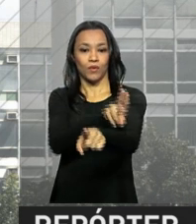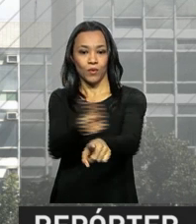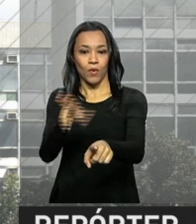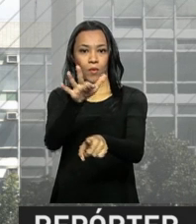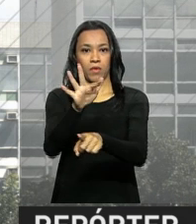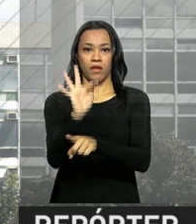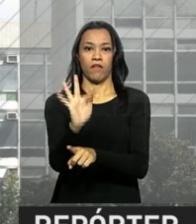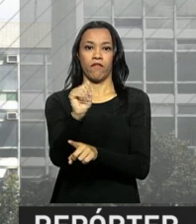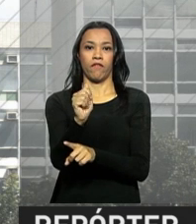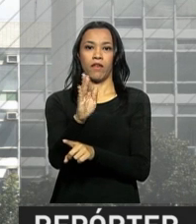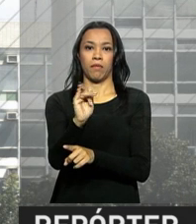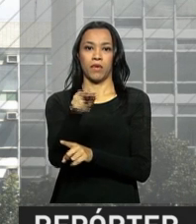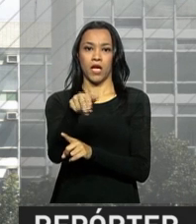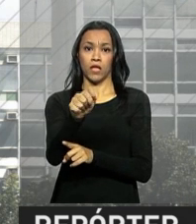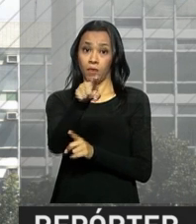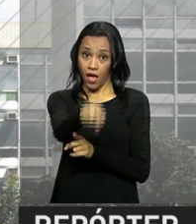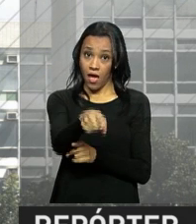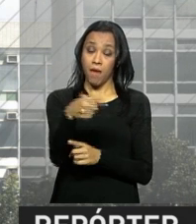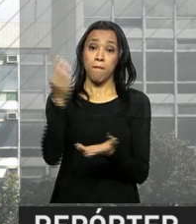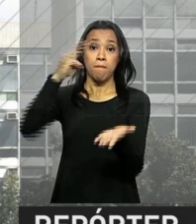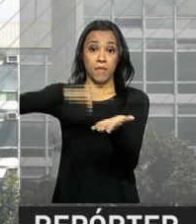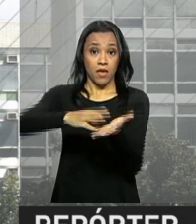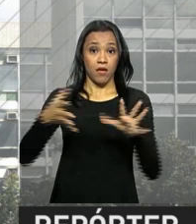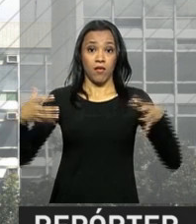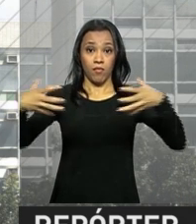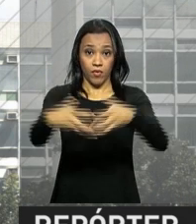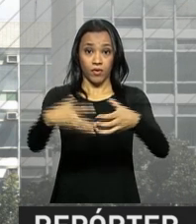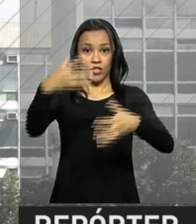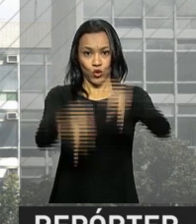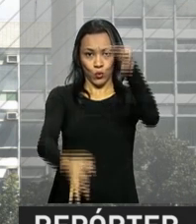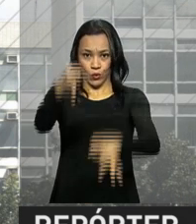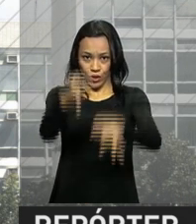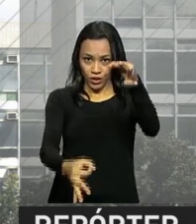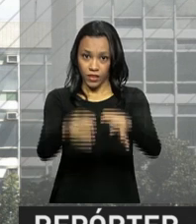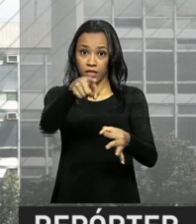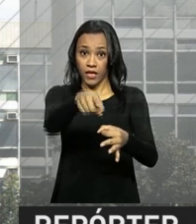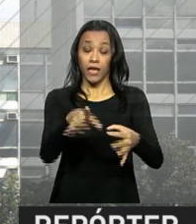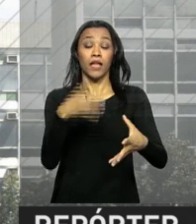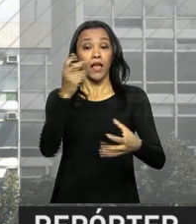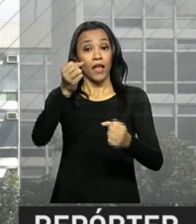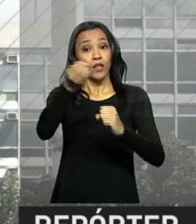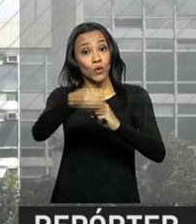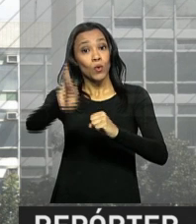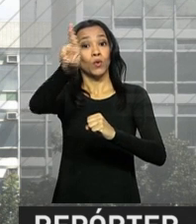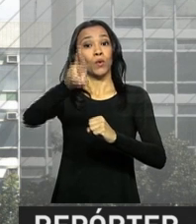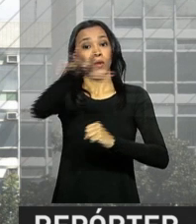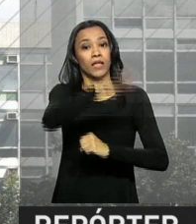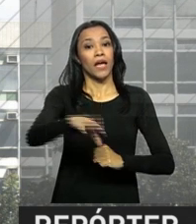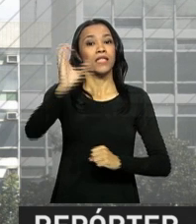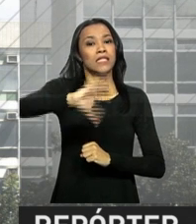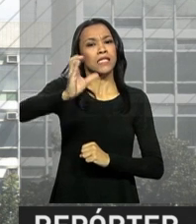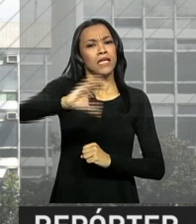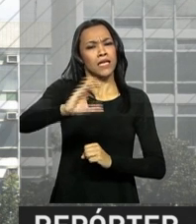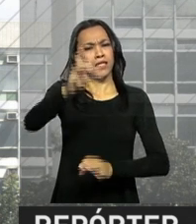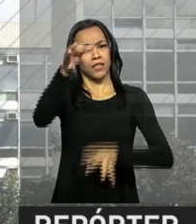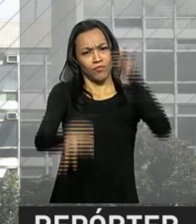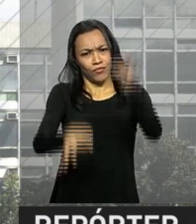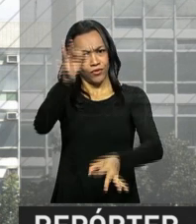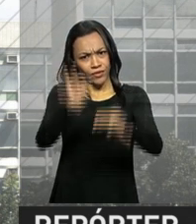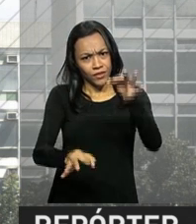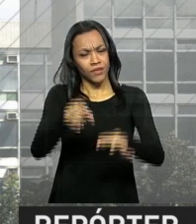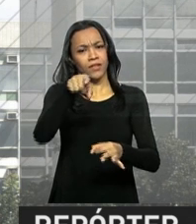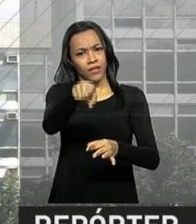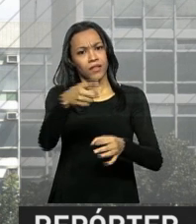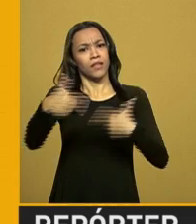Martins Silveira, membro do Conselho Nacional de Justiça. Fabiano é doutor em Ciências Penais e consultor legislativo do